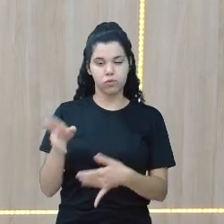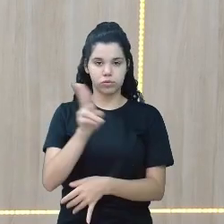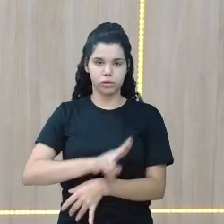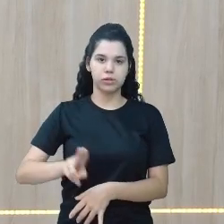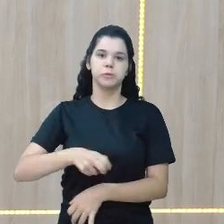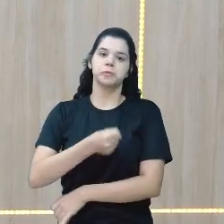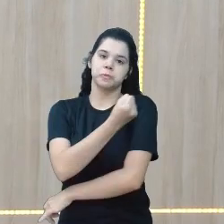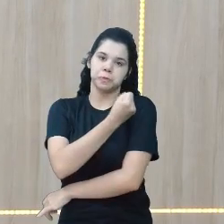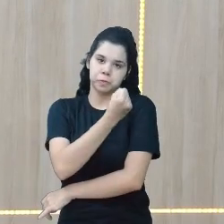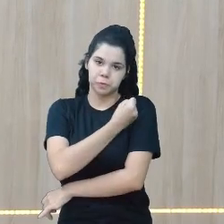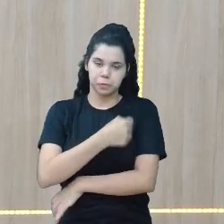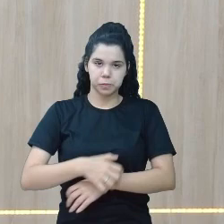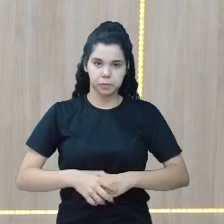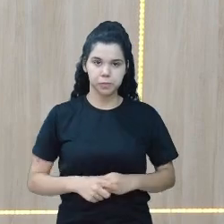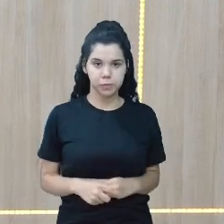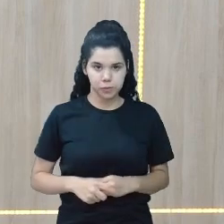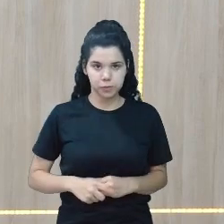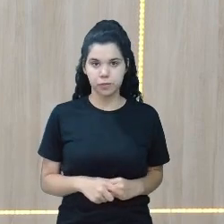numeração.